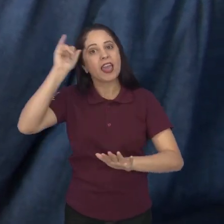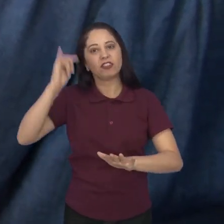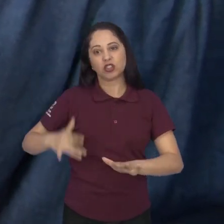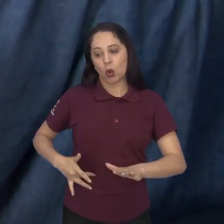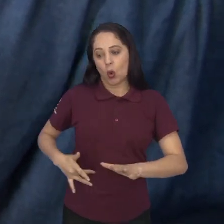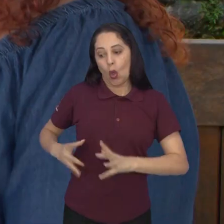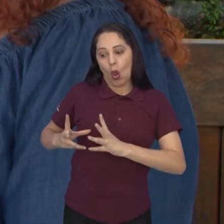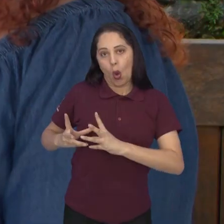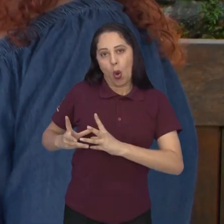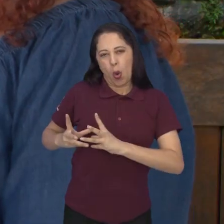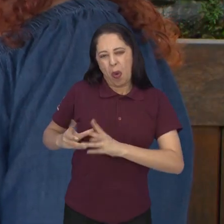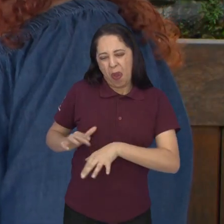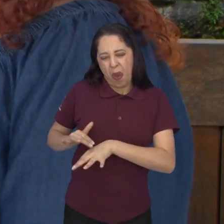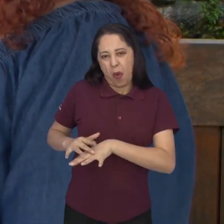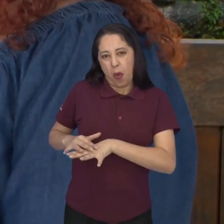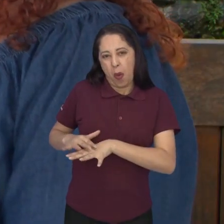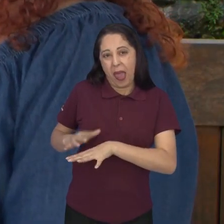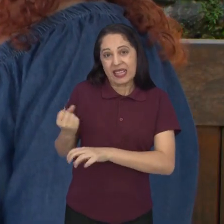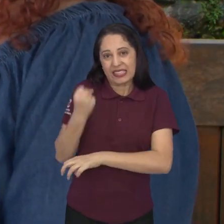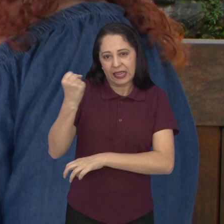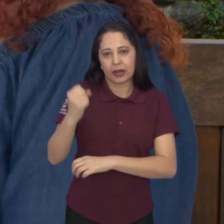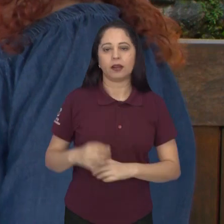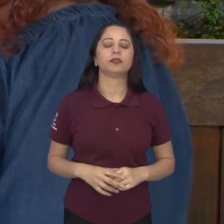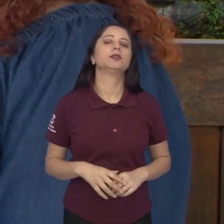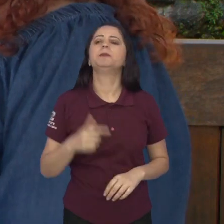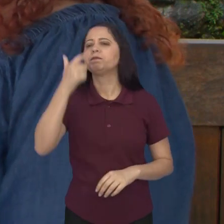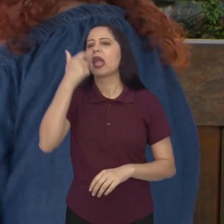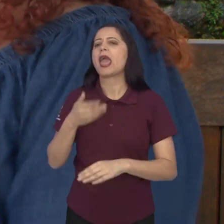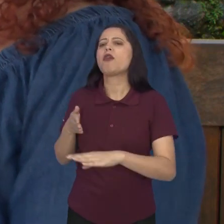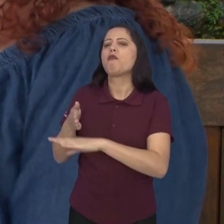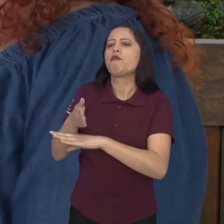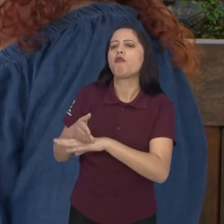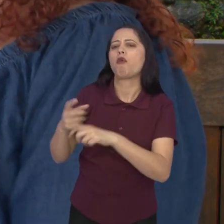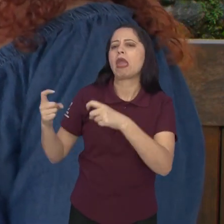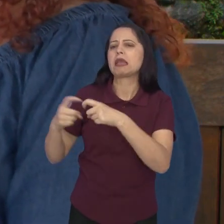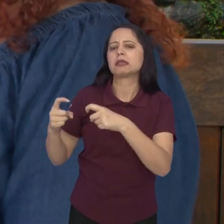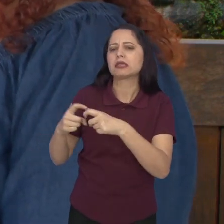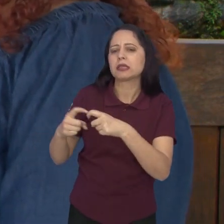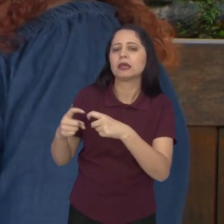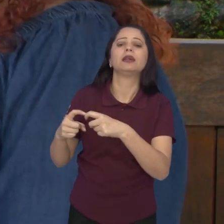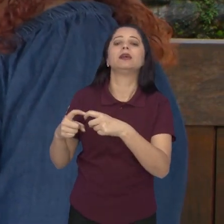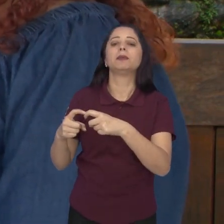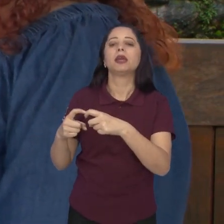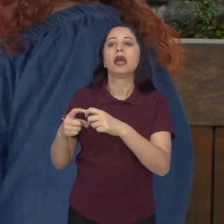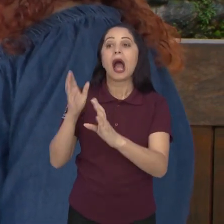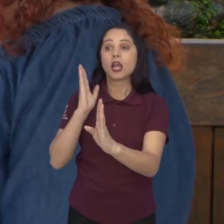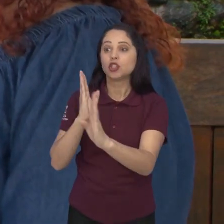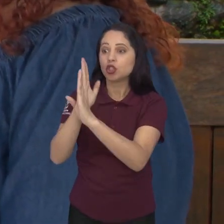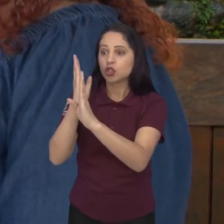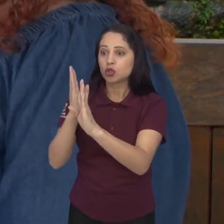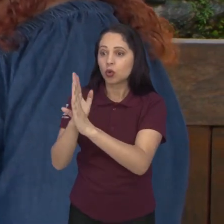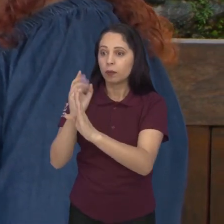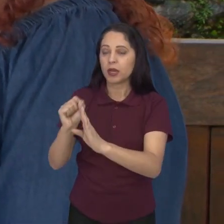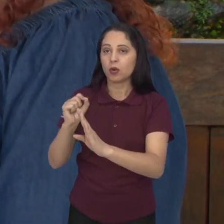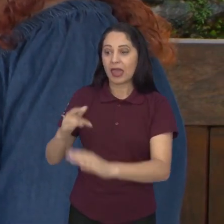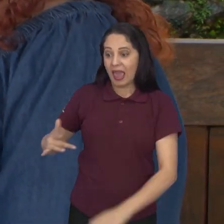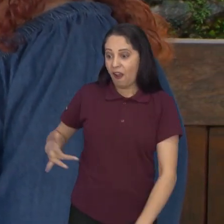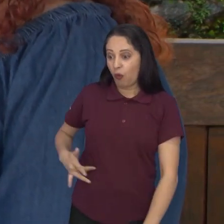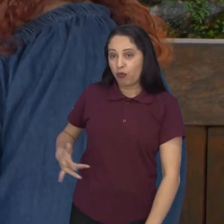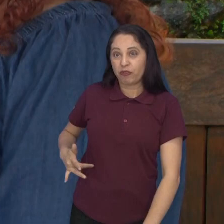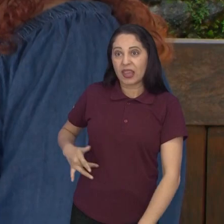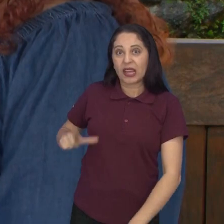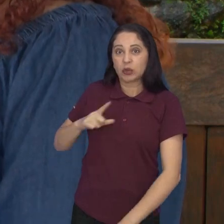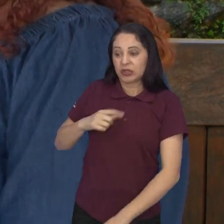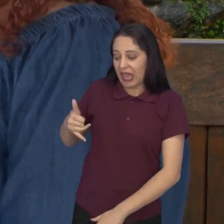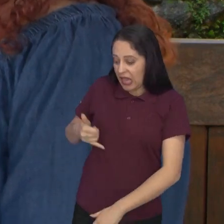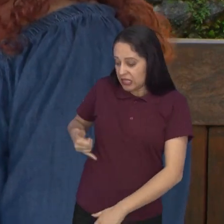funcionamento do órgão. Então foi onde eu fiz uns exames e constatou que eu estava com muita gordura